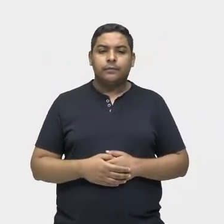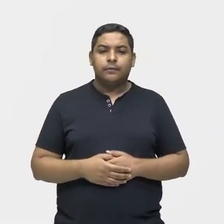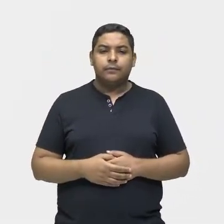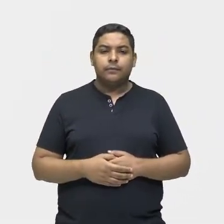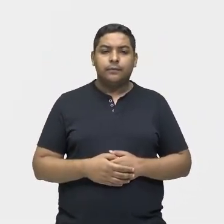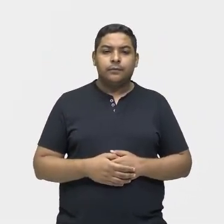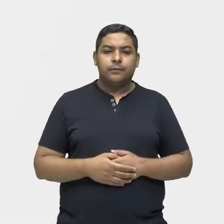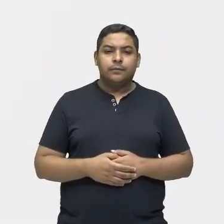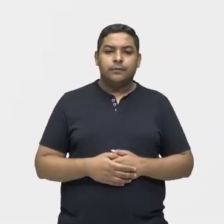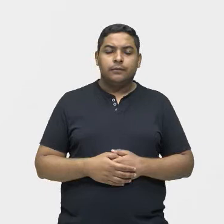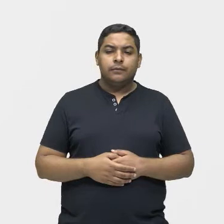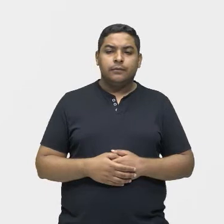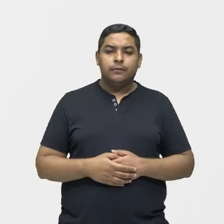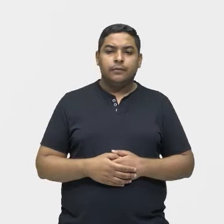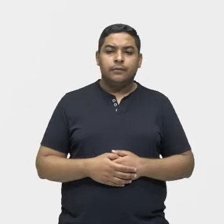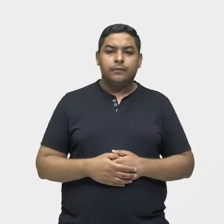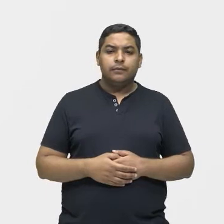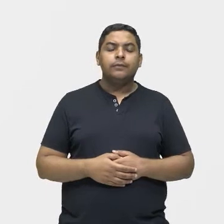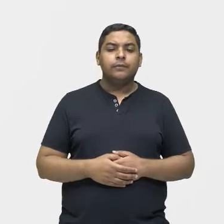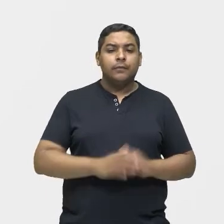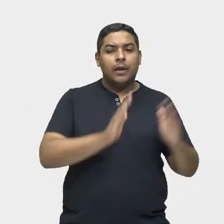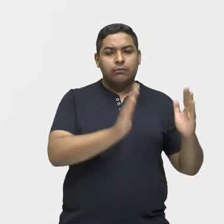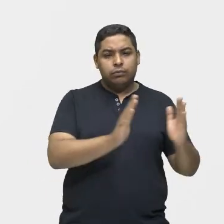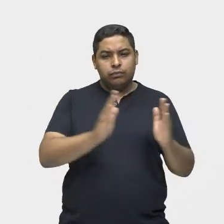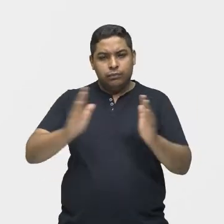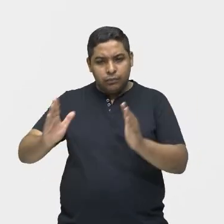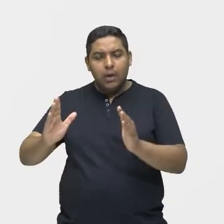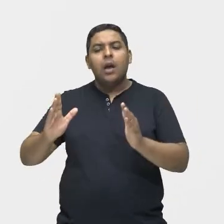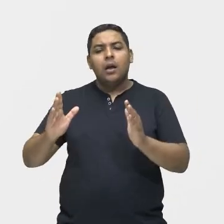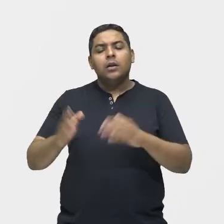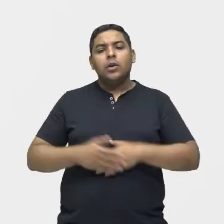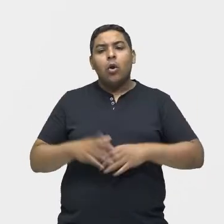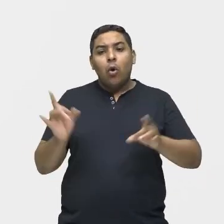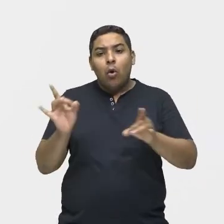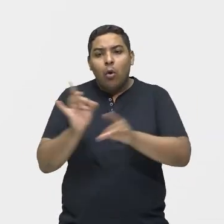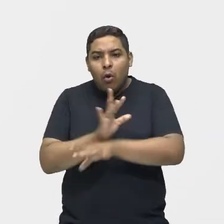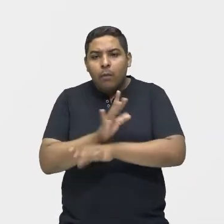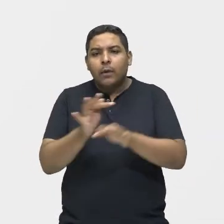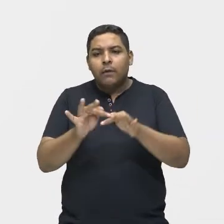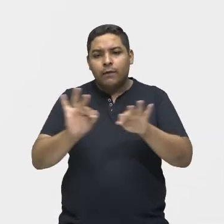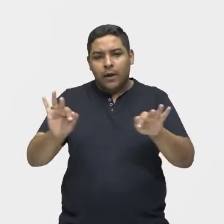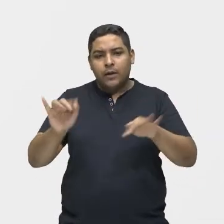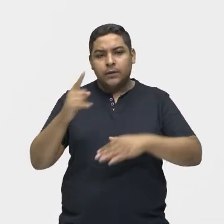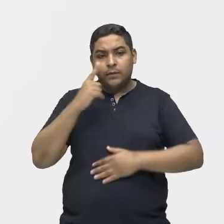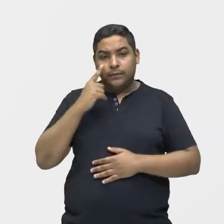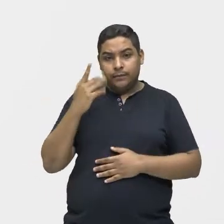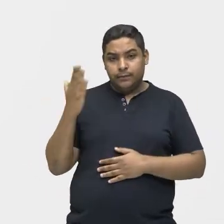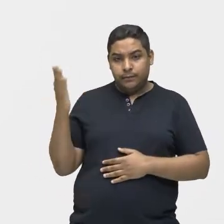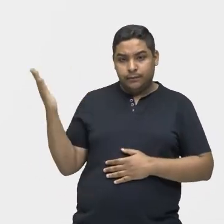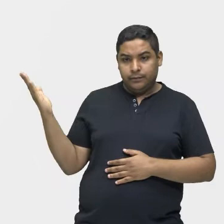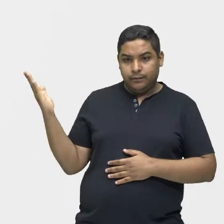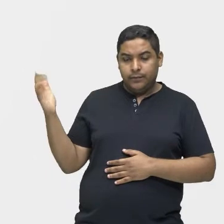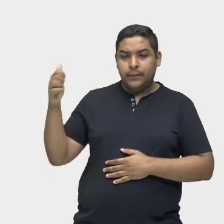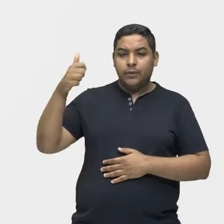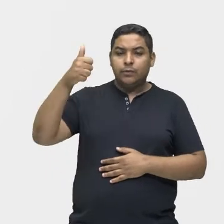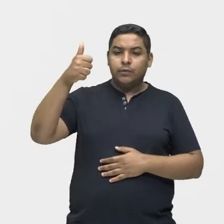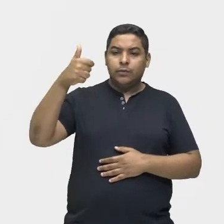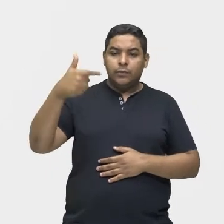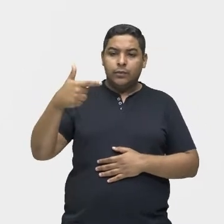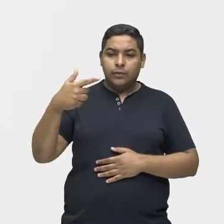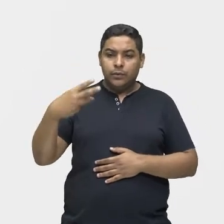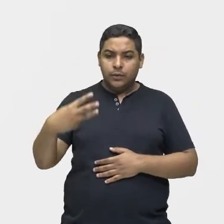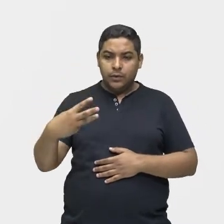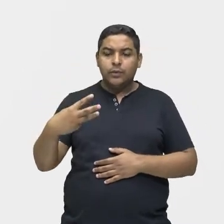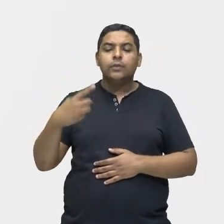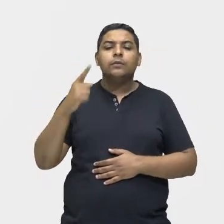seguinte. A sequência que completa as orações abaixo encontra-se na opção. Então, nós temos 3 frases ali, né, cada